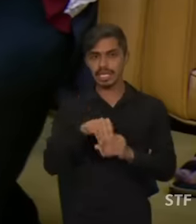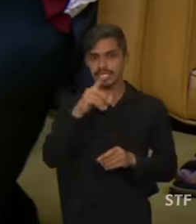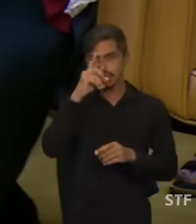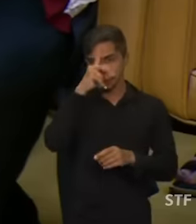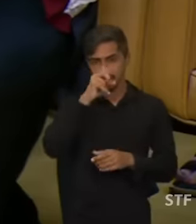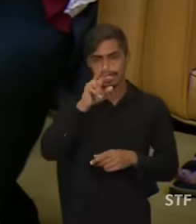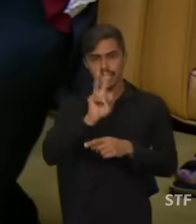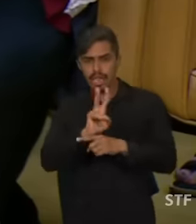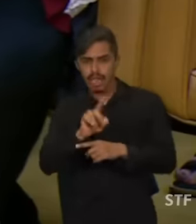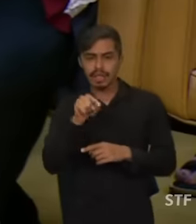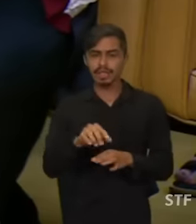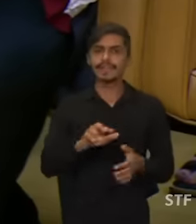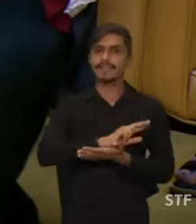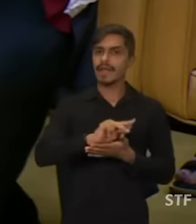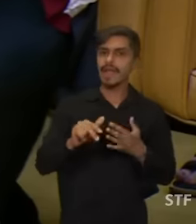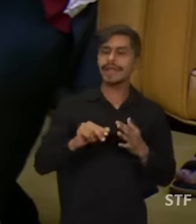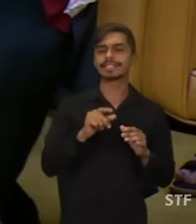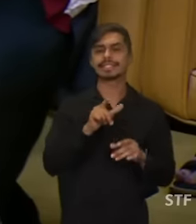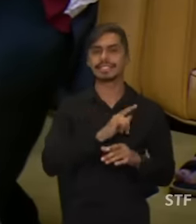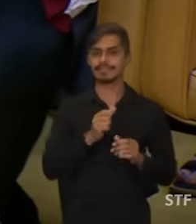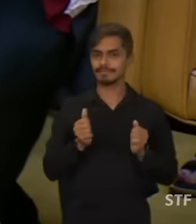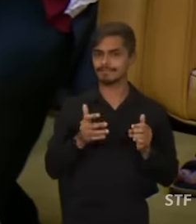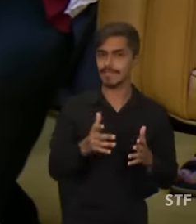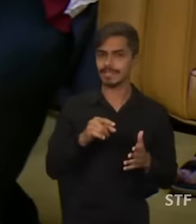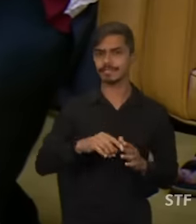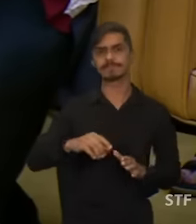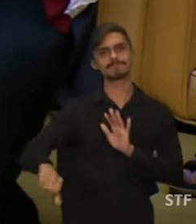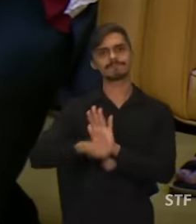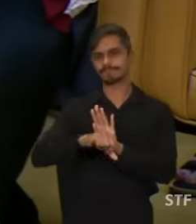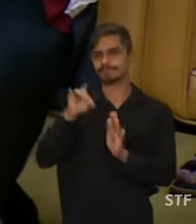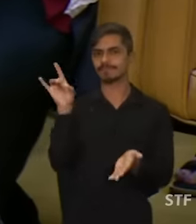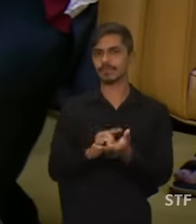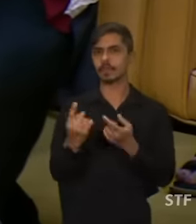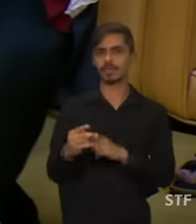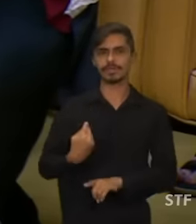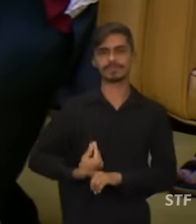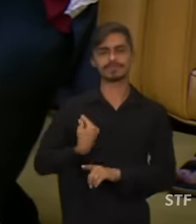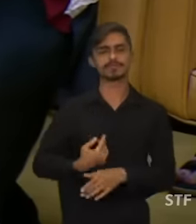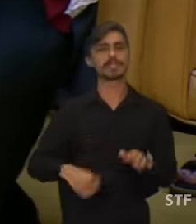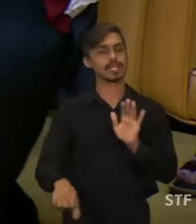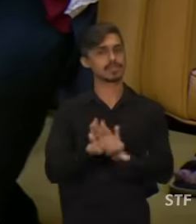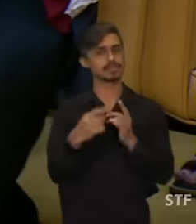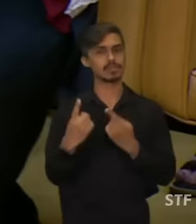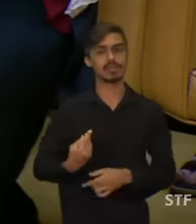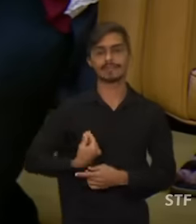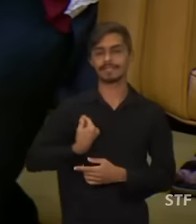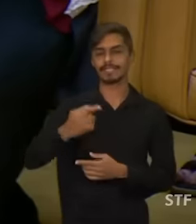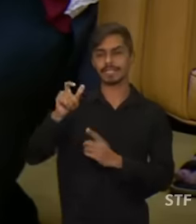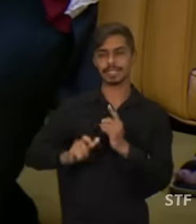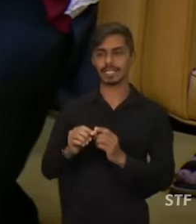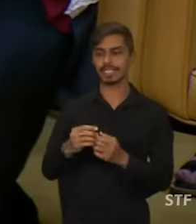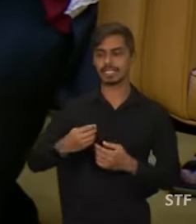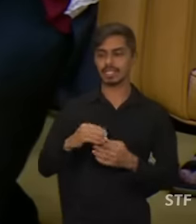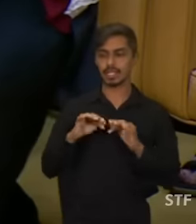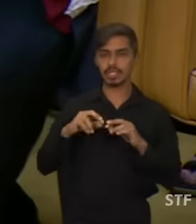não todas, é claro, mas muitas delas cometeram atos que estão tipificados como crime contra a vida, como crime contra a dignidade sexual, inclusive